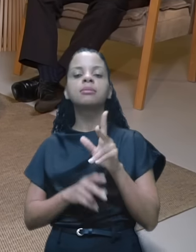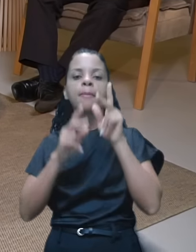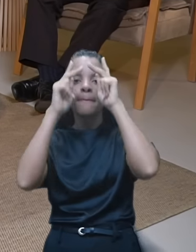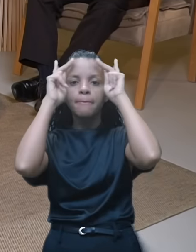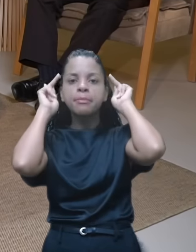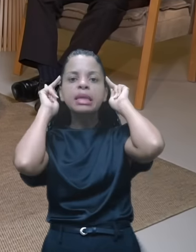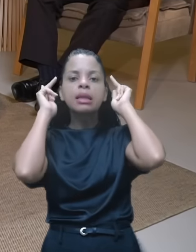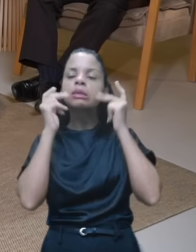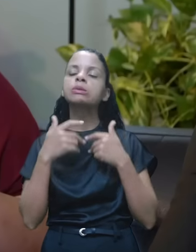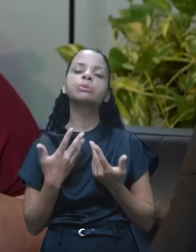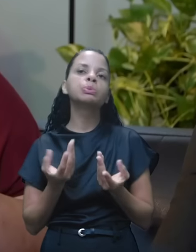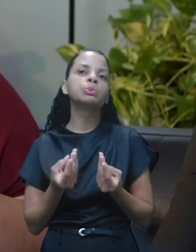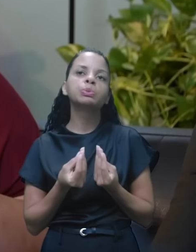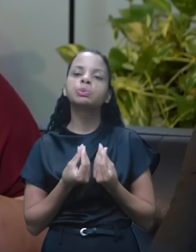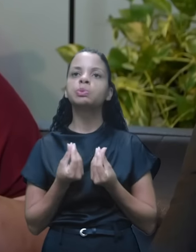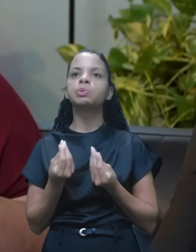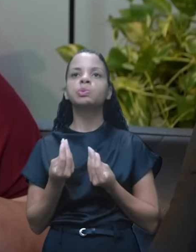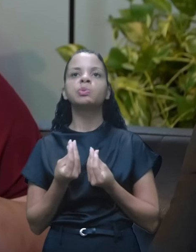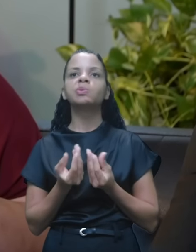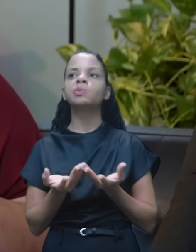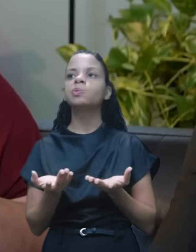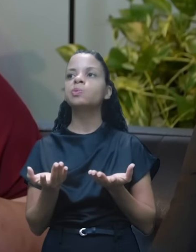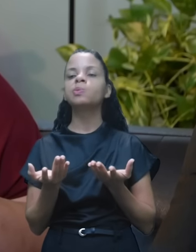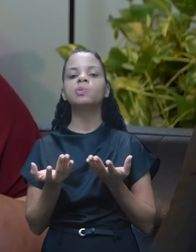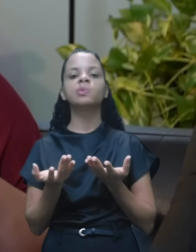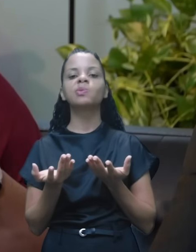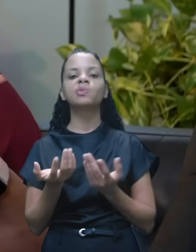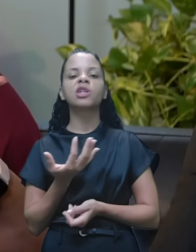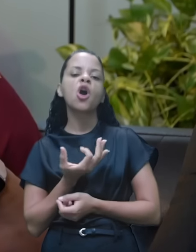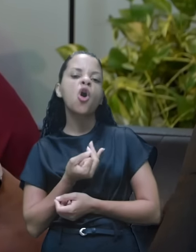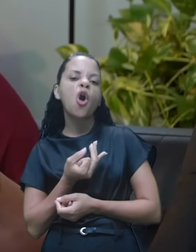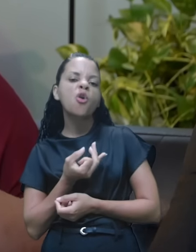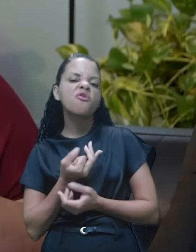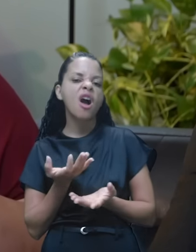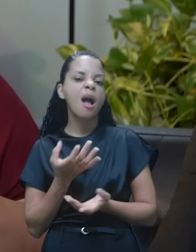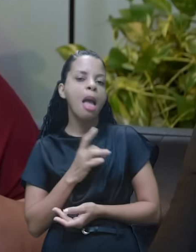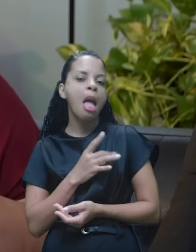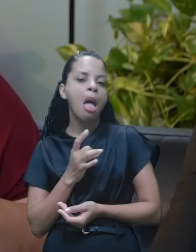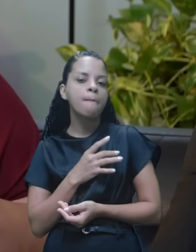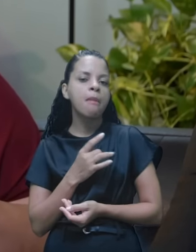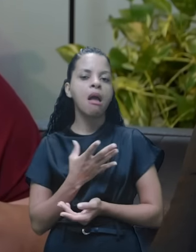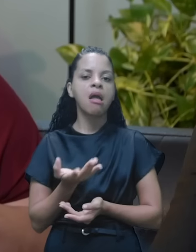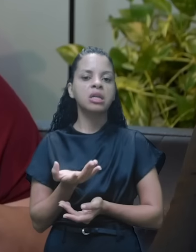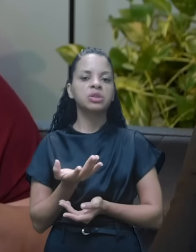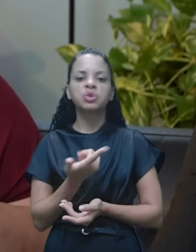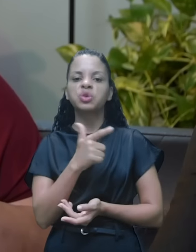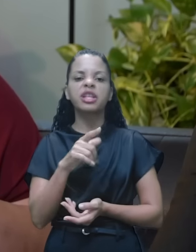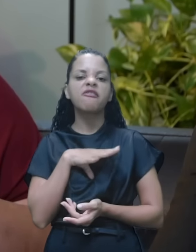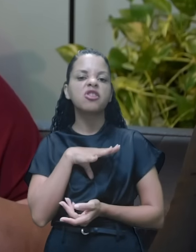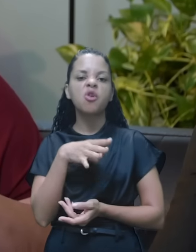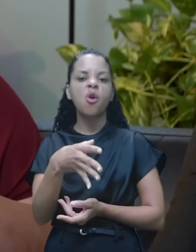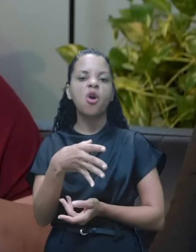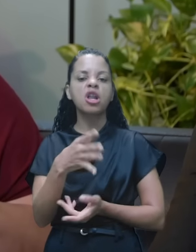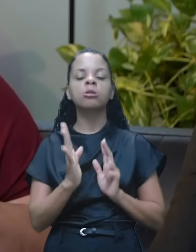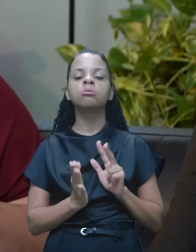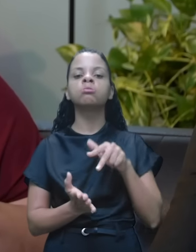fatos, Pilatos foi bem covarde, né? Ele não teve coragem